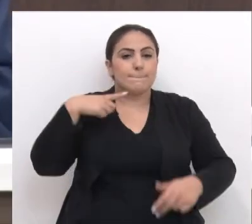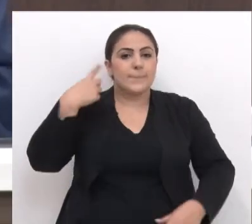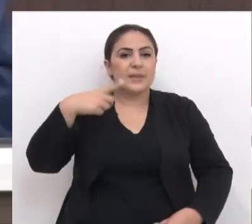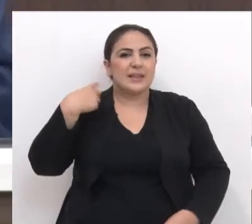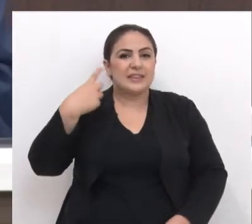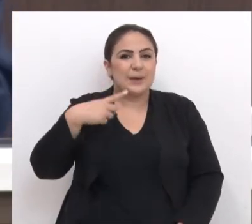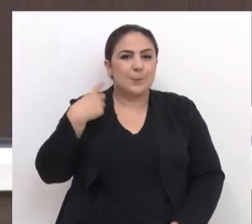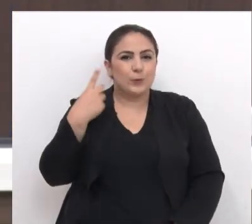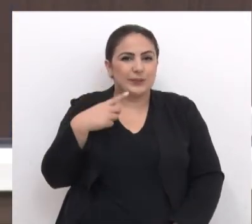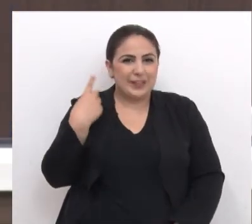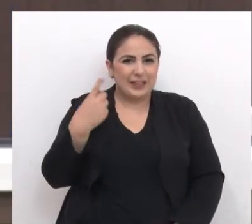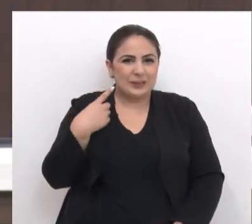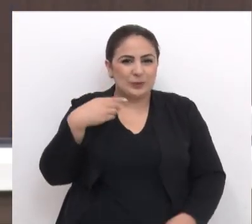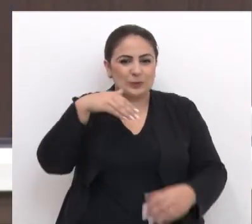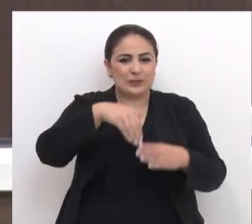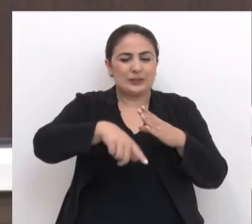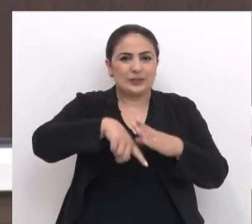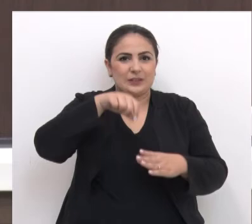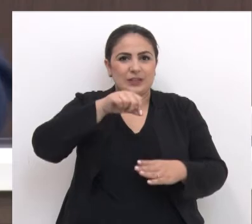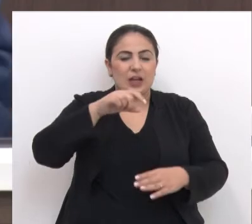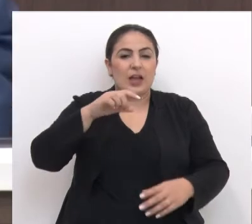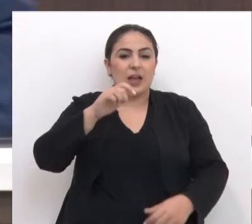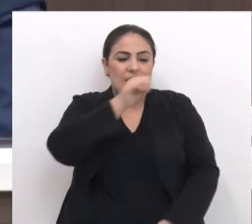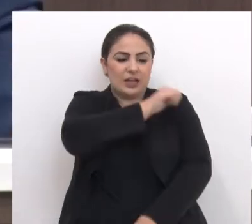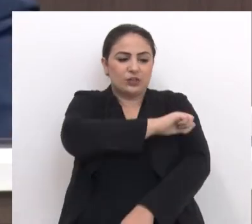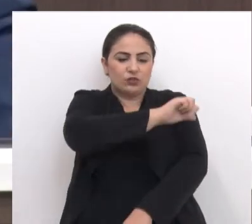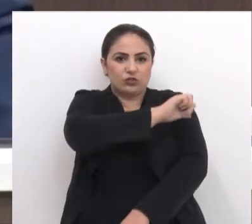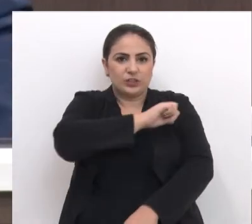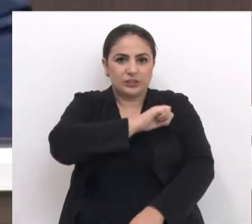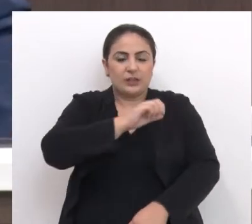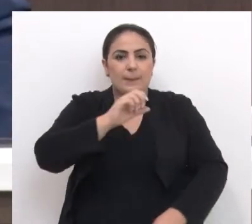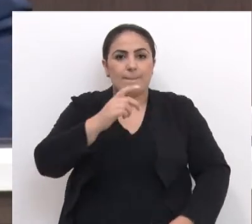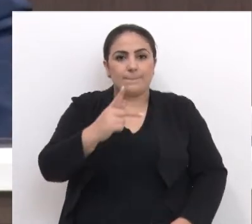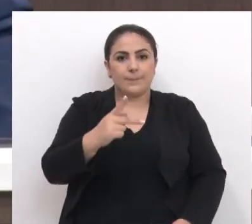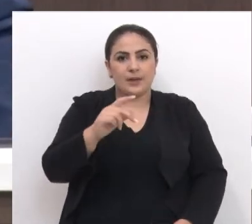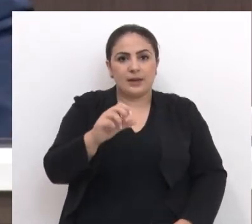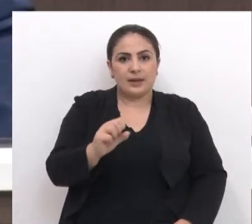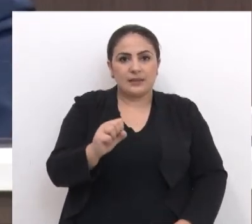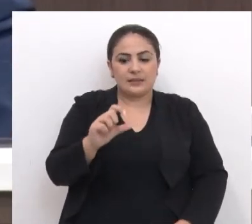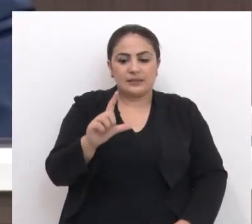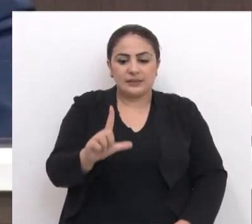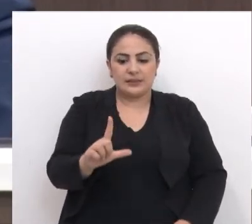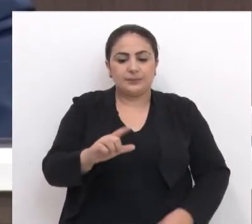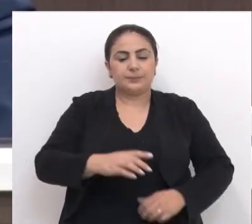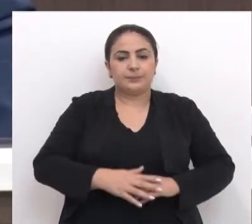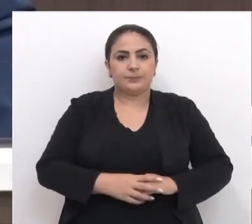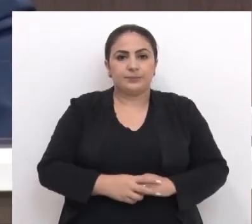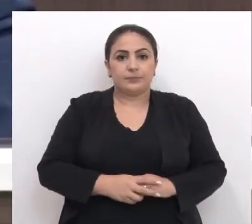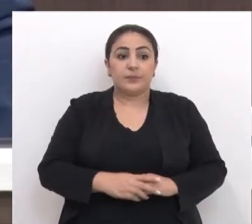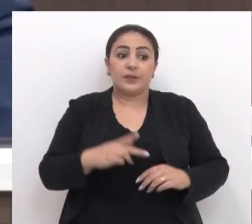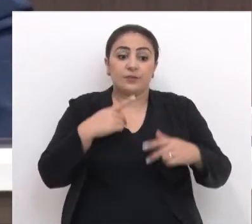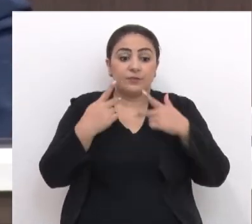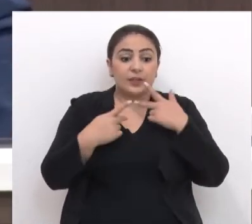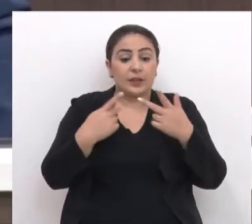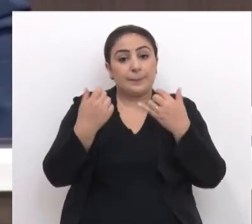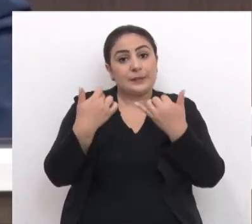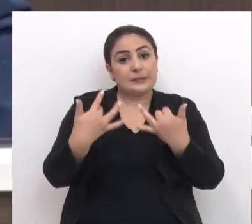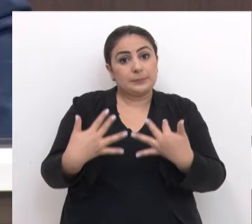do deputado eleito pelo Rio de Janeiro, do PSL, que